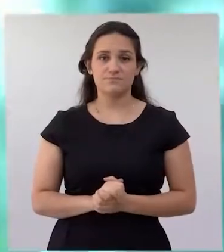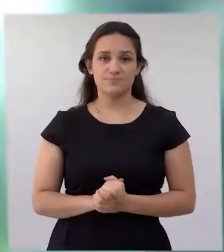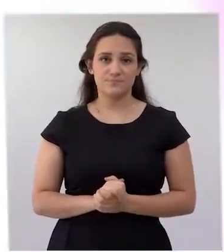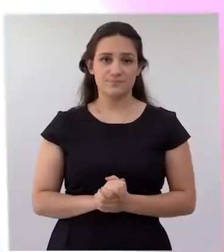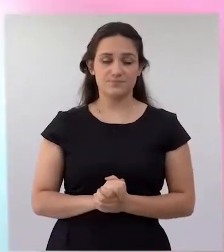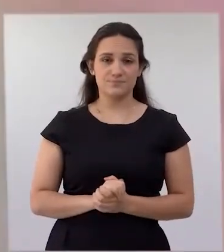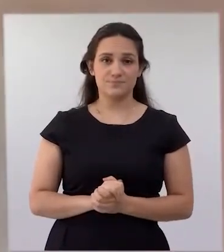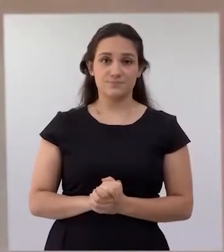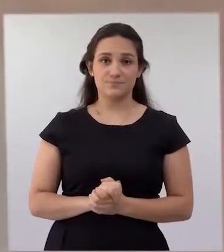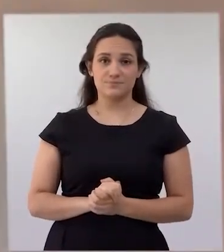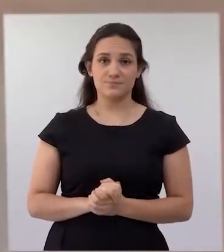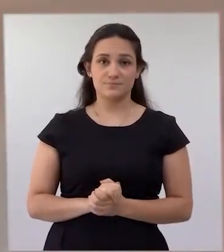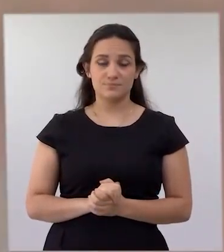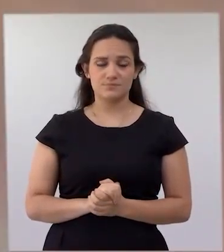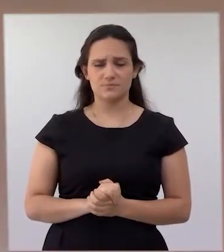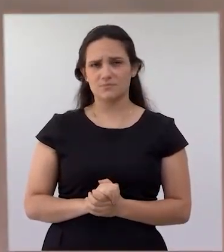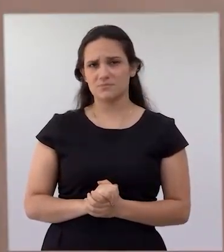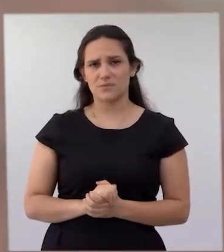Verde.